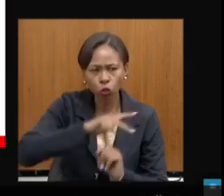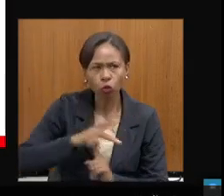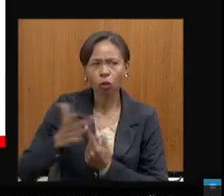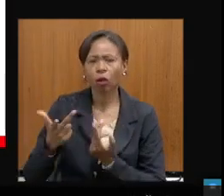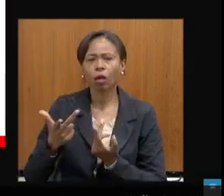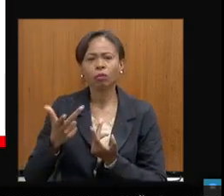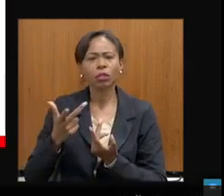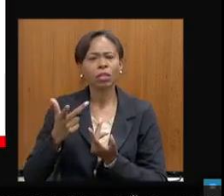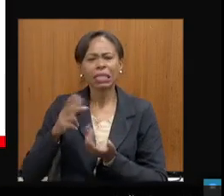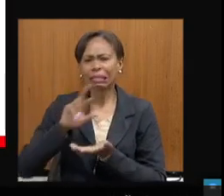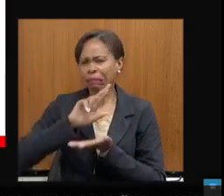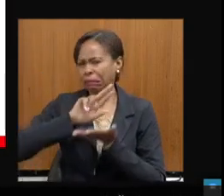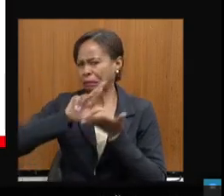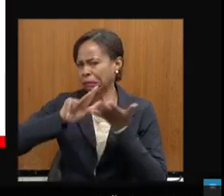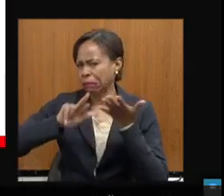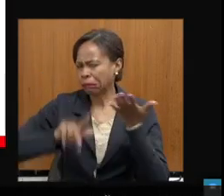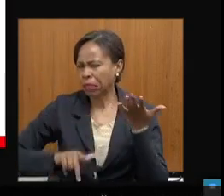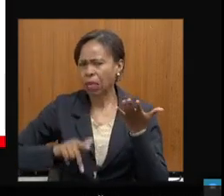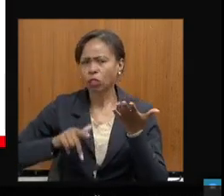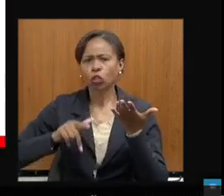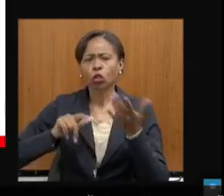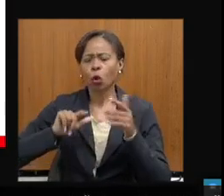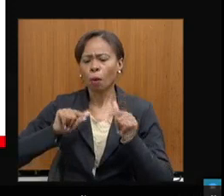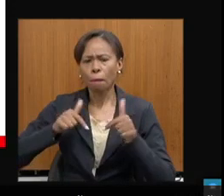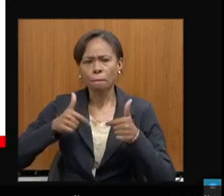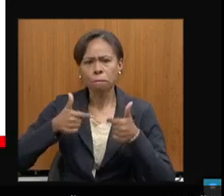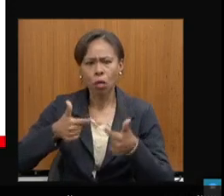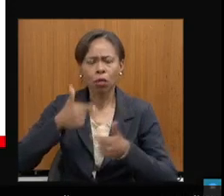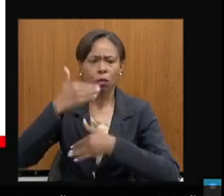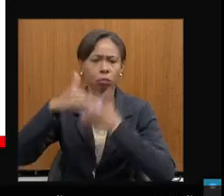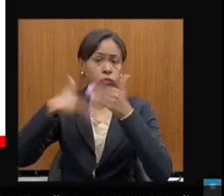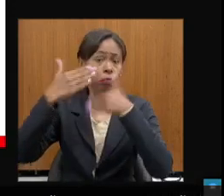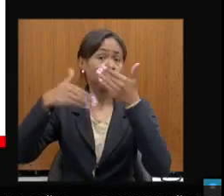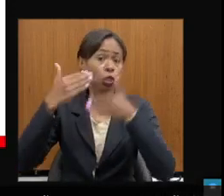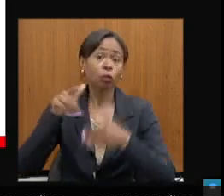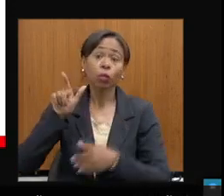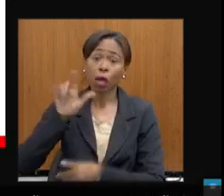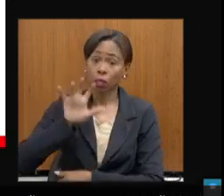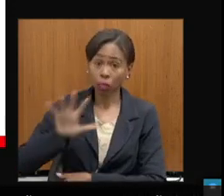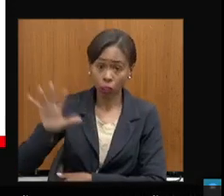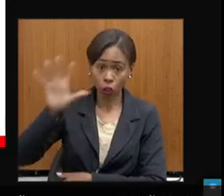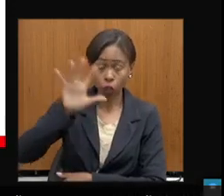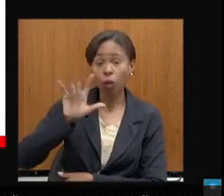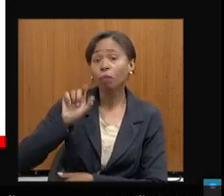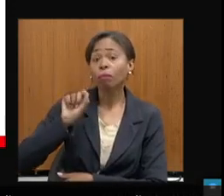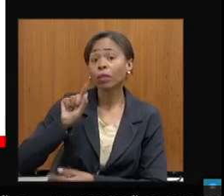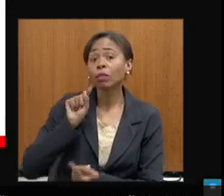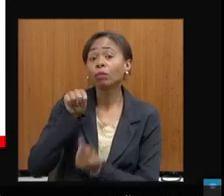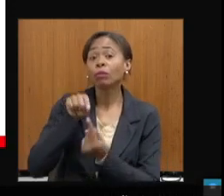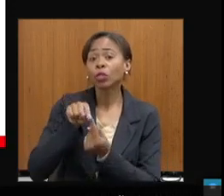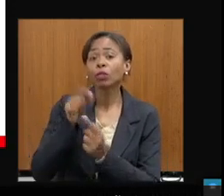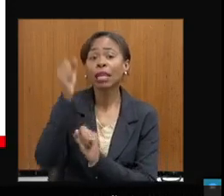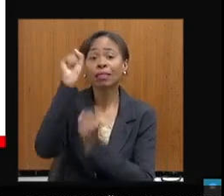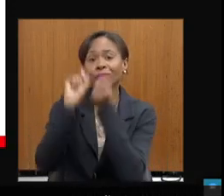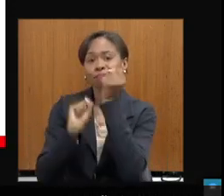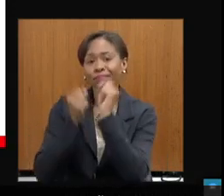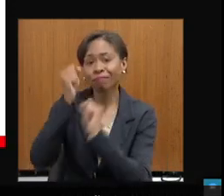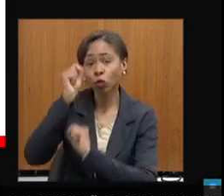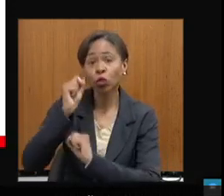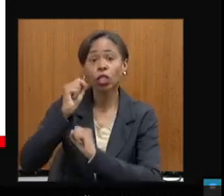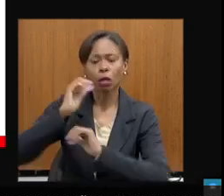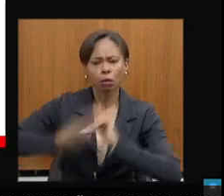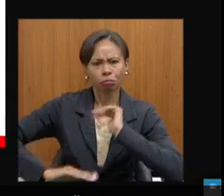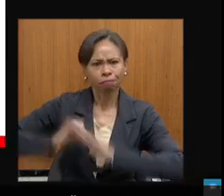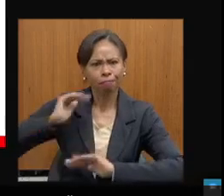um adensamento produtivos na região para essa essas indústrias aí de mão de obra de